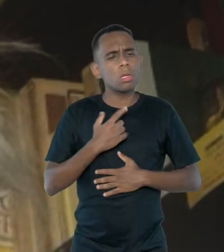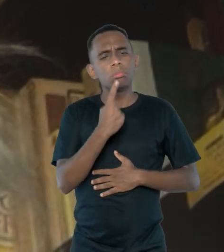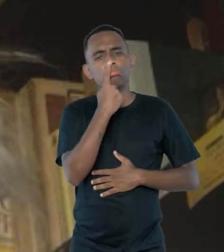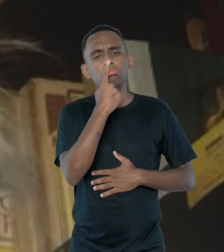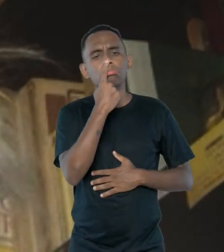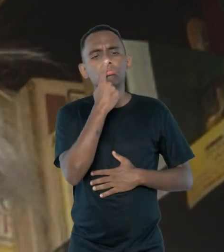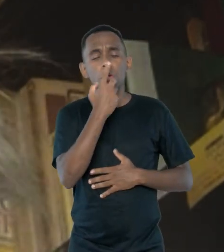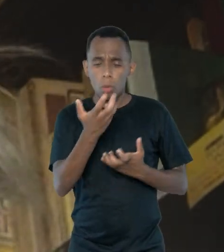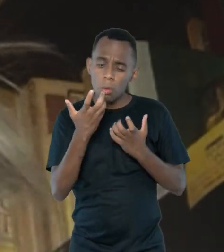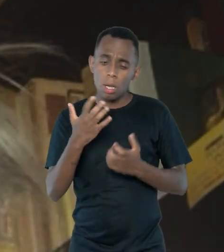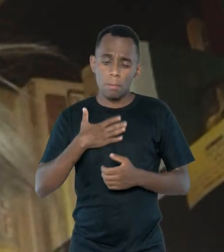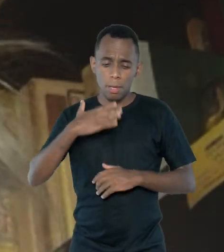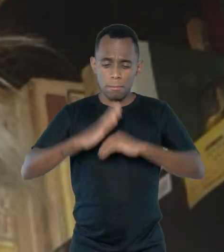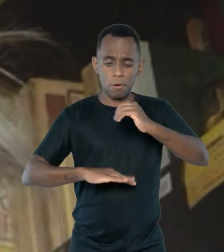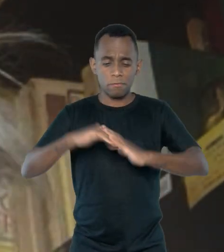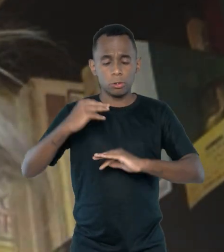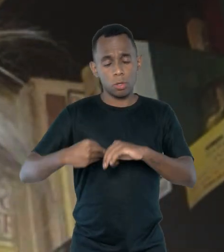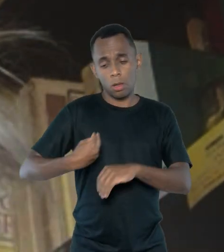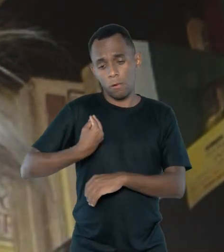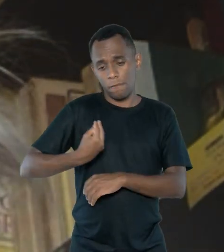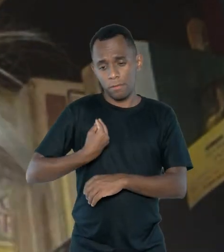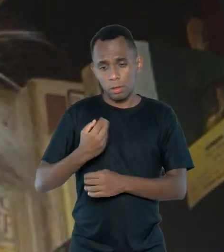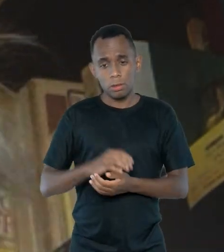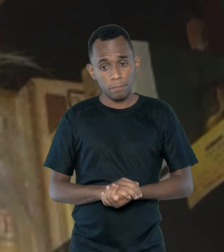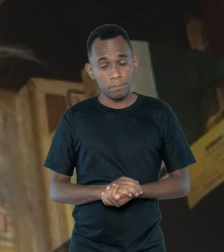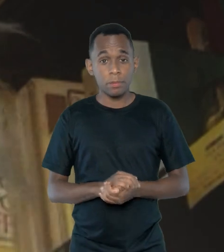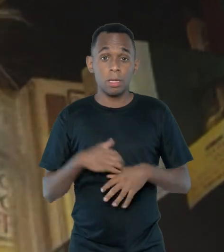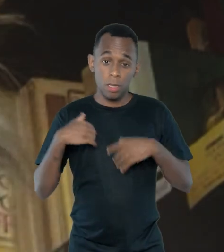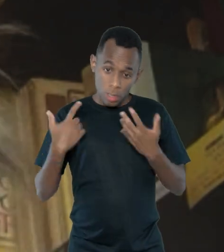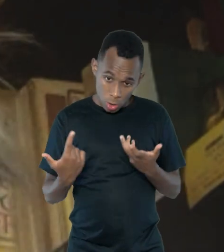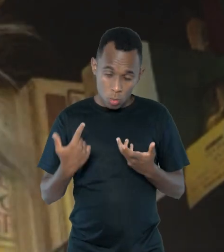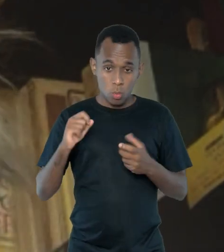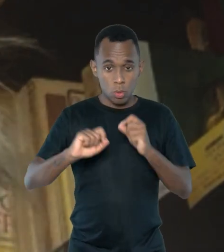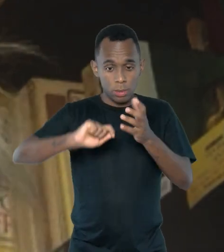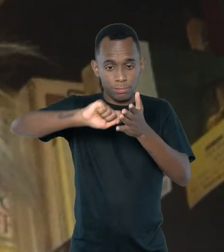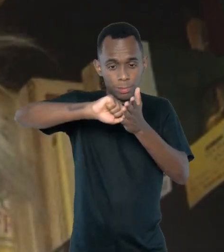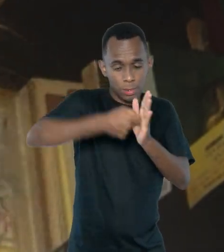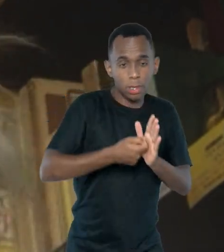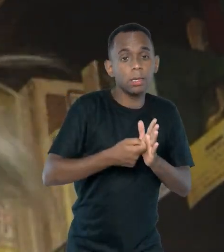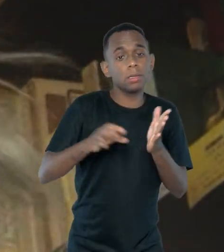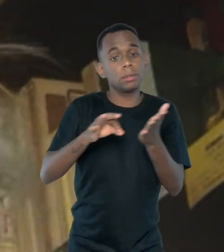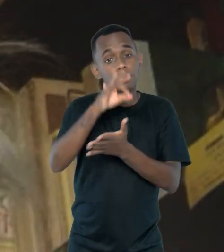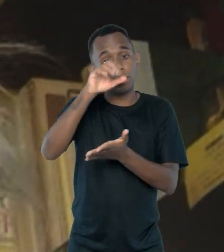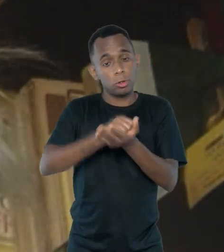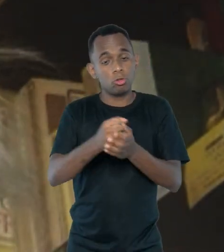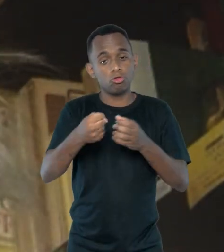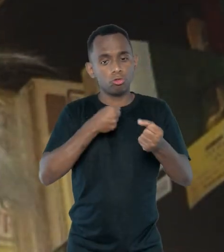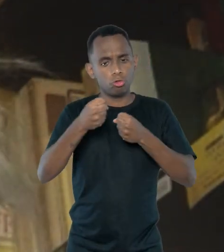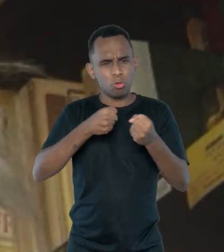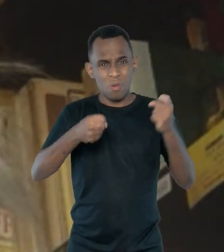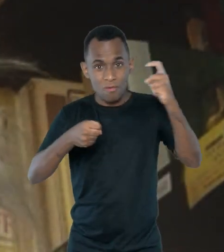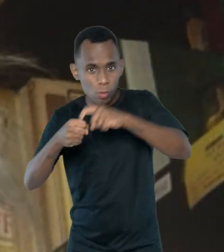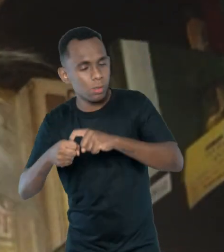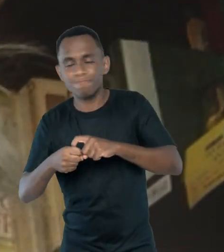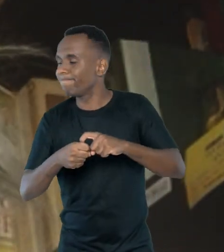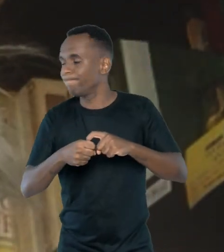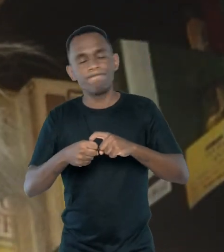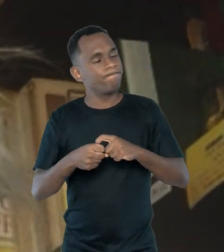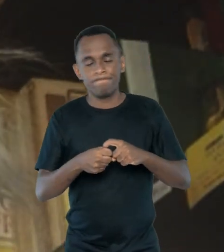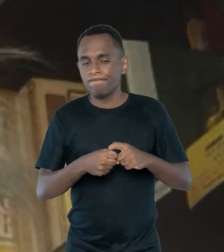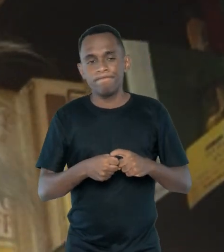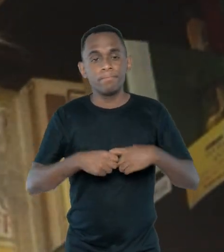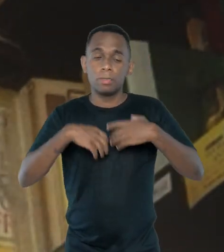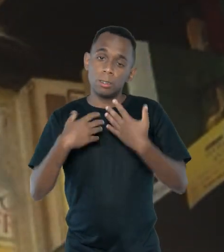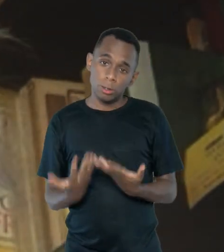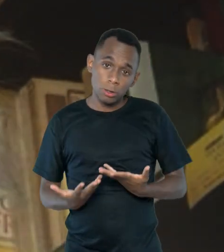quero fazer na minha vida. E aí eu até tranquei a matrícula no jornalismo, mas nunca mais voltei.